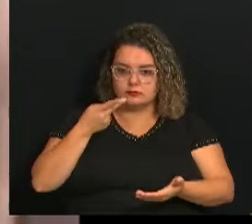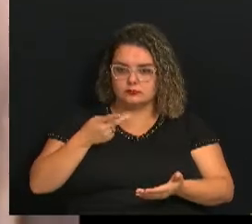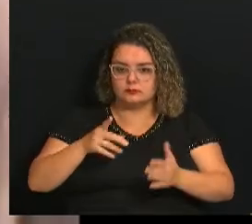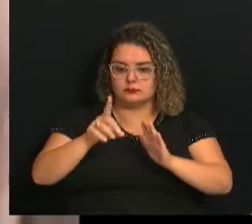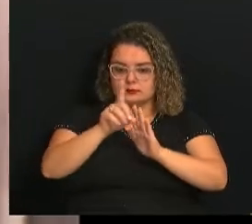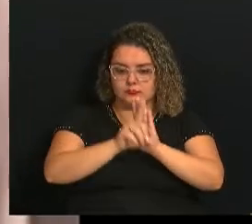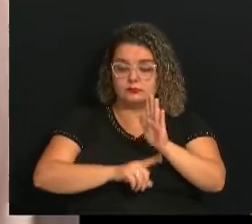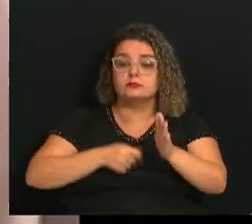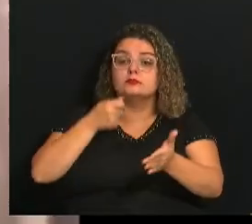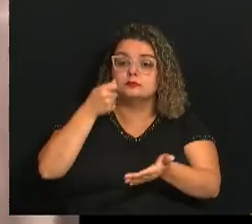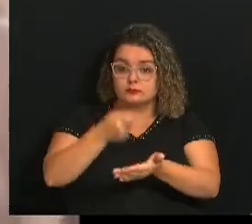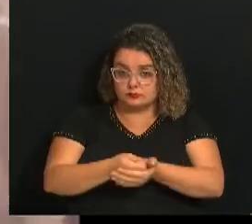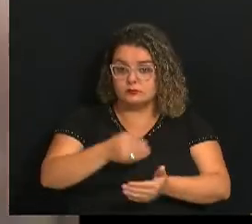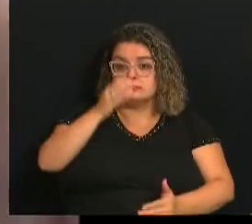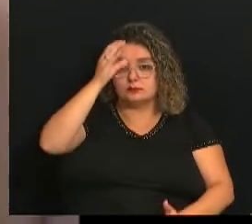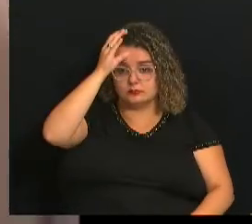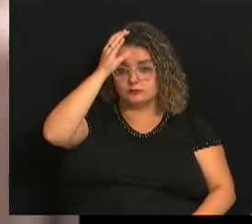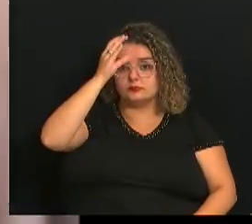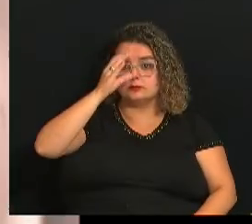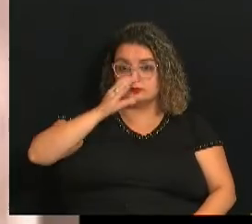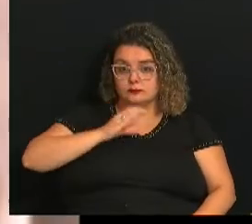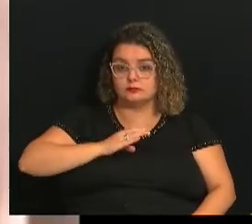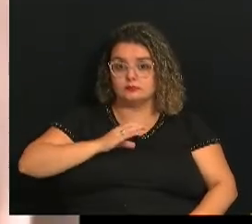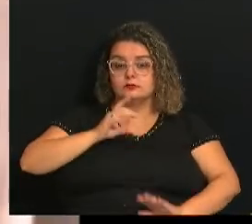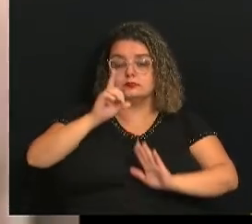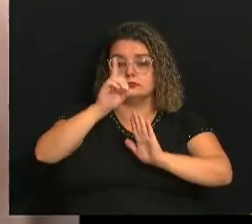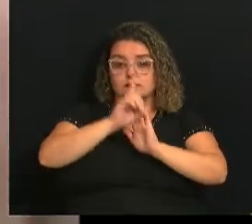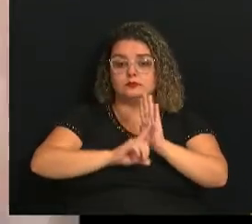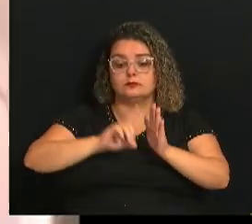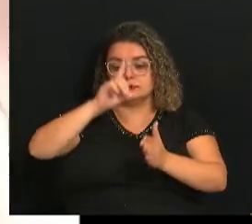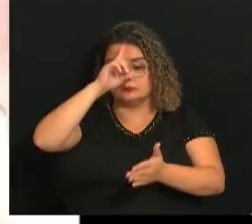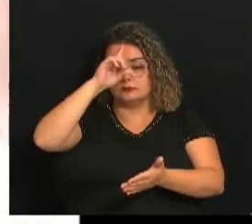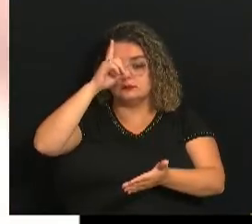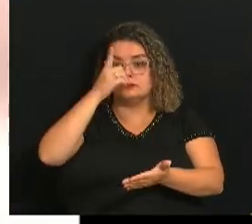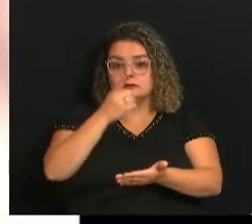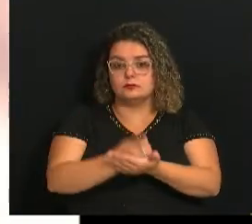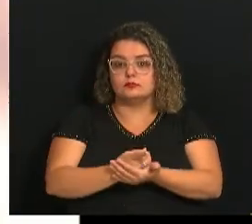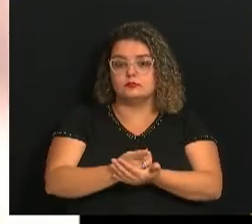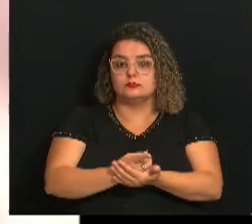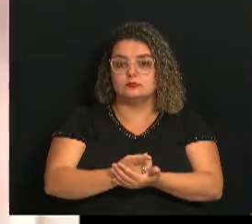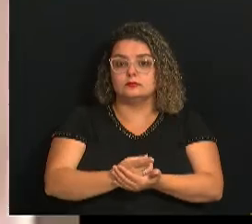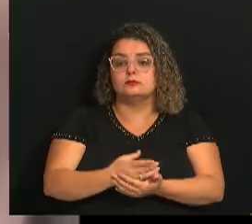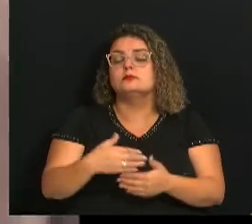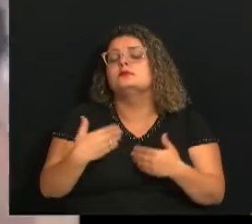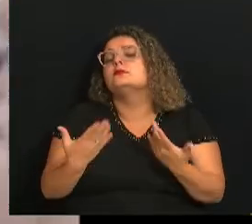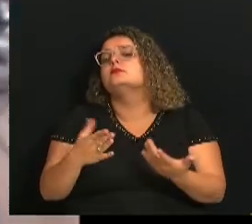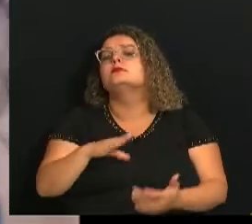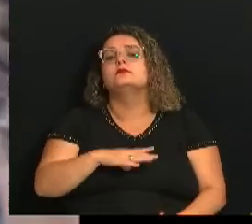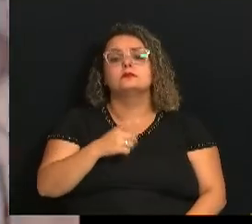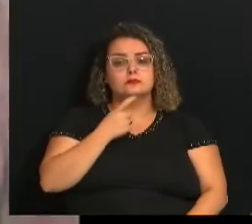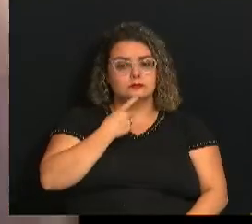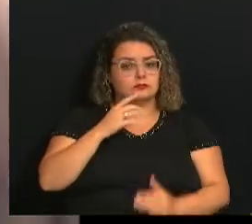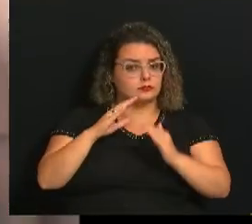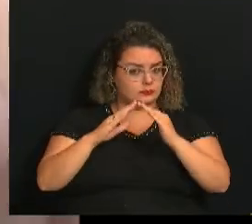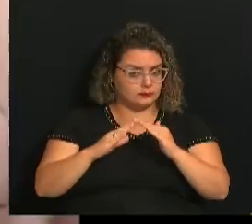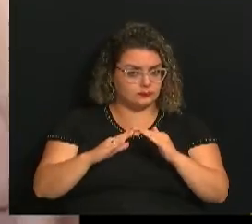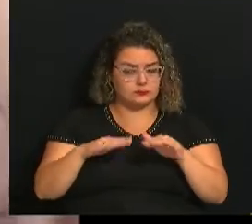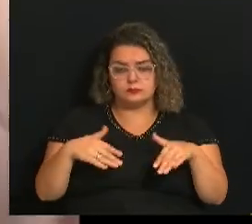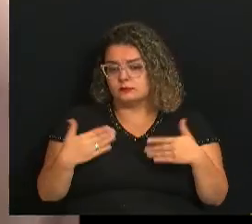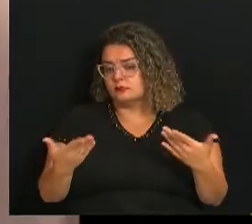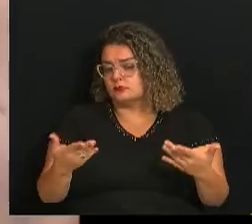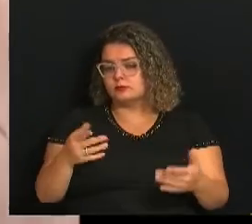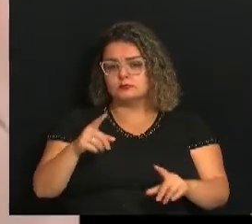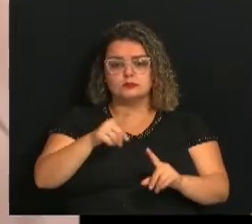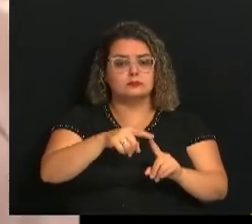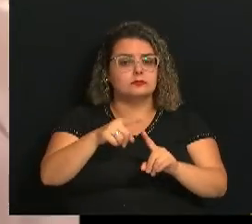do cidadão, que é o direito de decidir que cidade ele quer morar e que tipo de política pública ele quer,